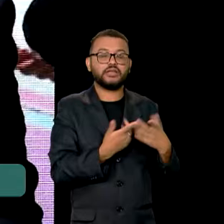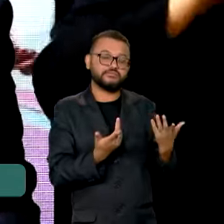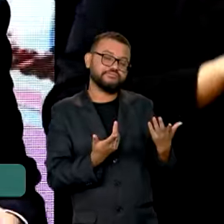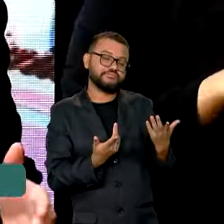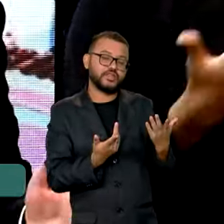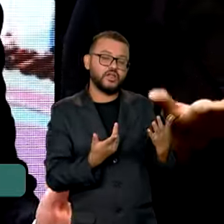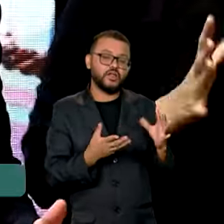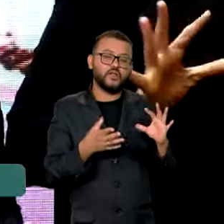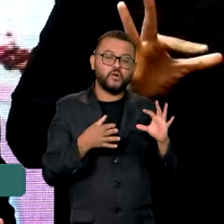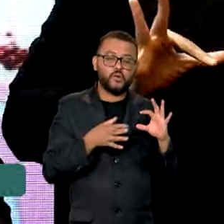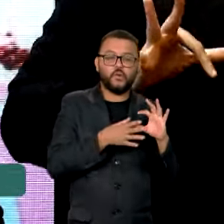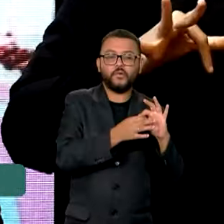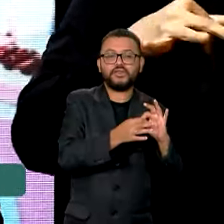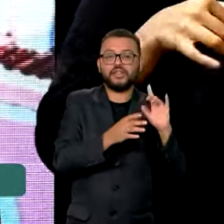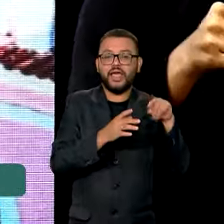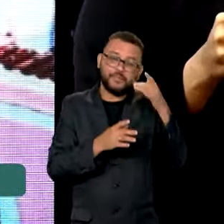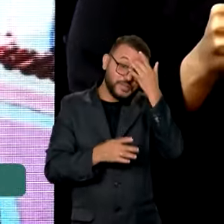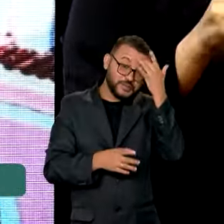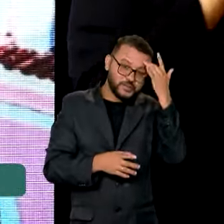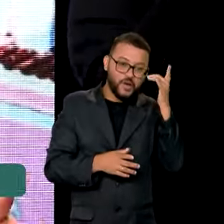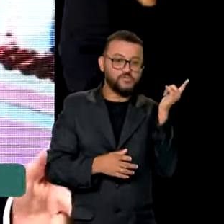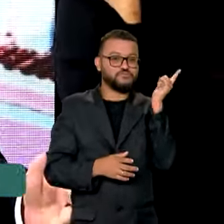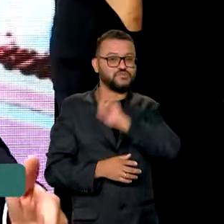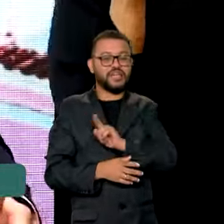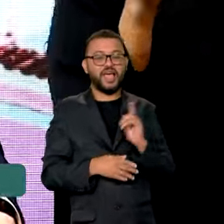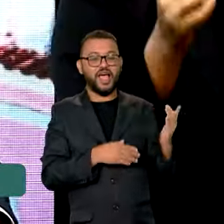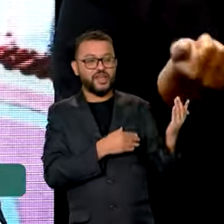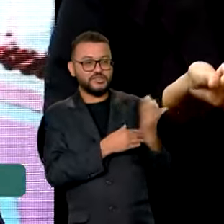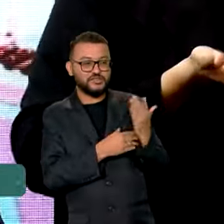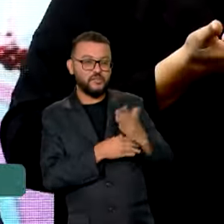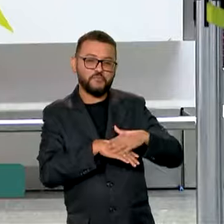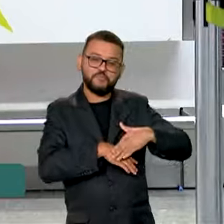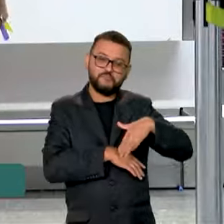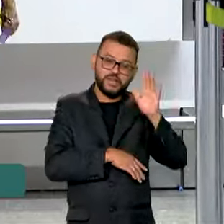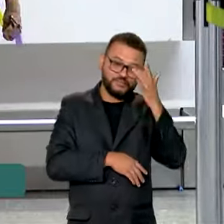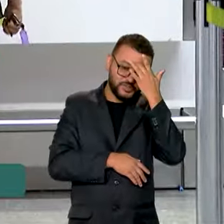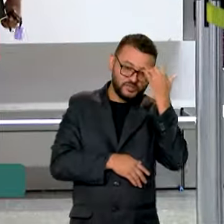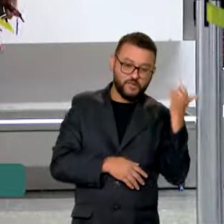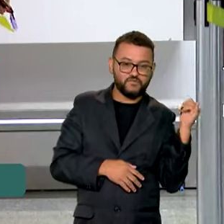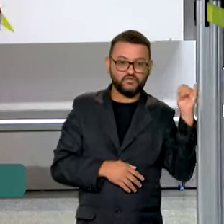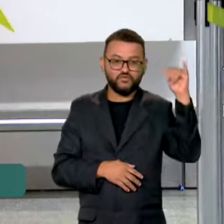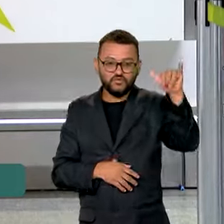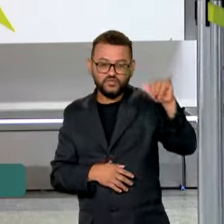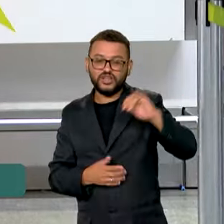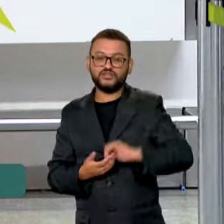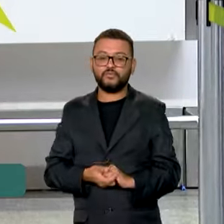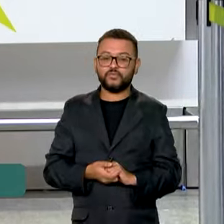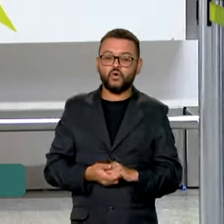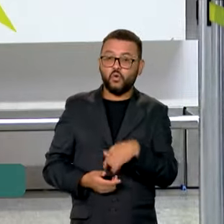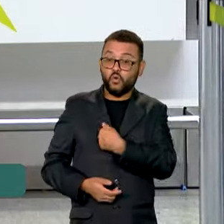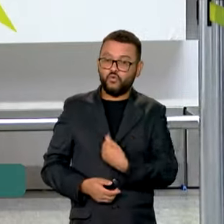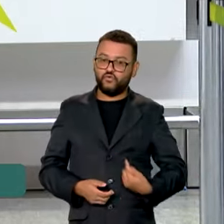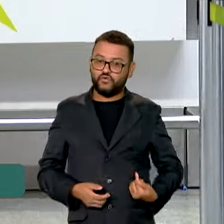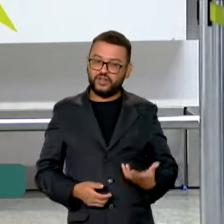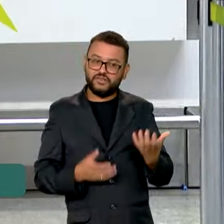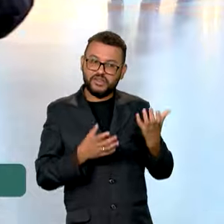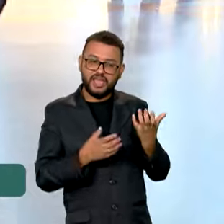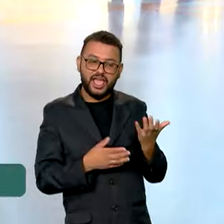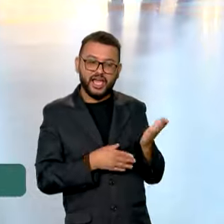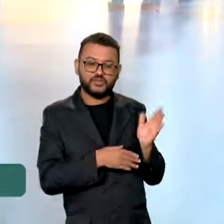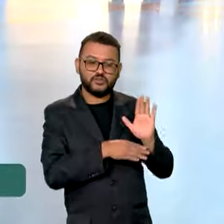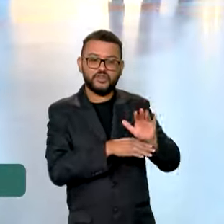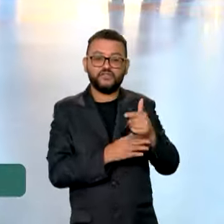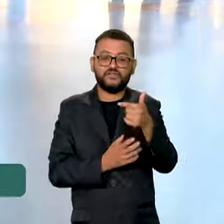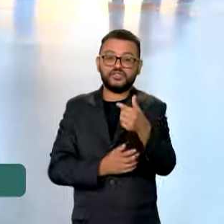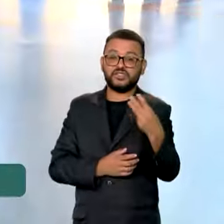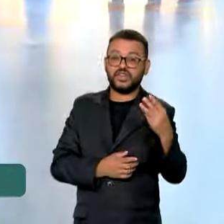Então, todo mundo vai se beneficiar de mais pessoas voando. A expectativa, segundo o governo, é beneficiar cerca de